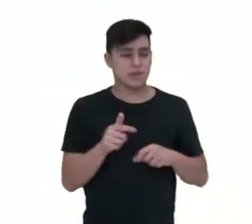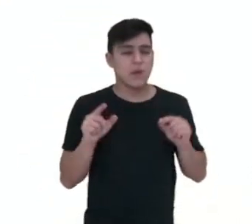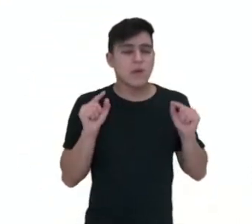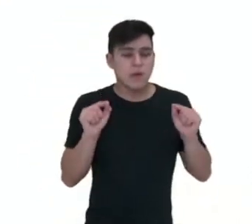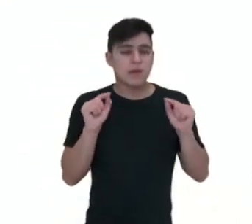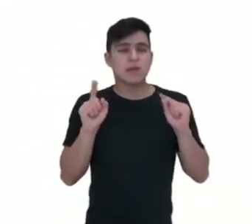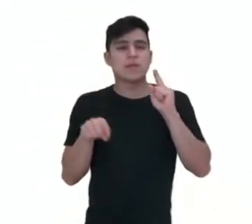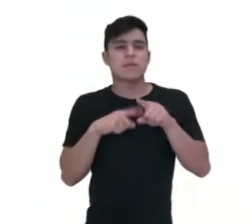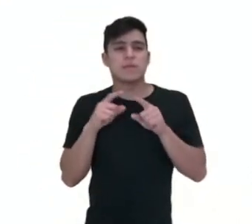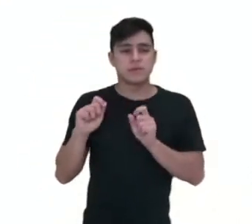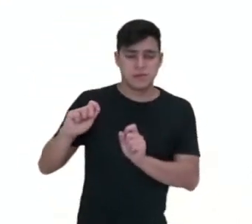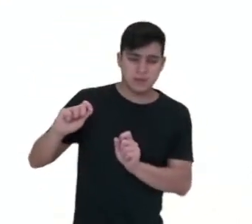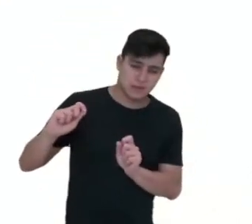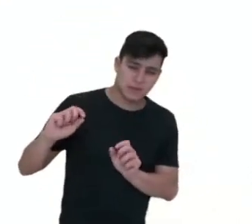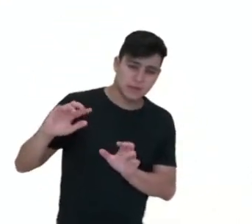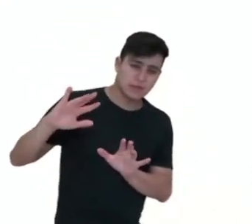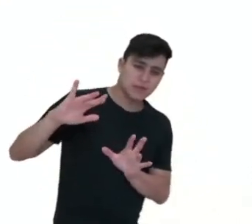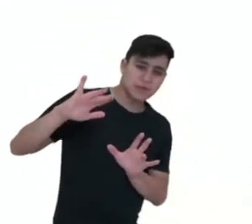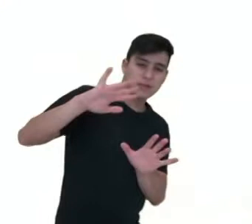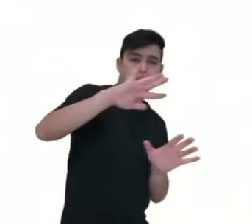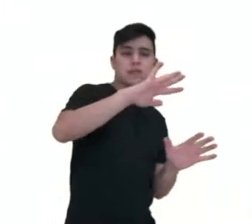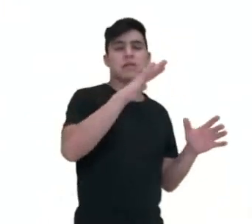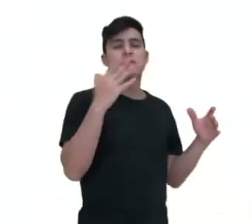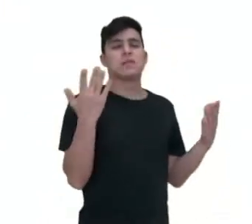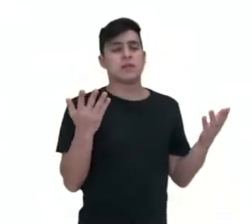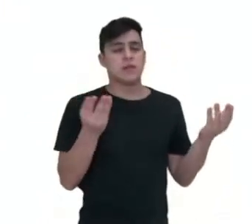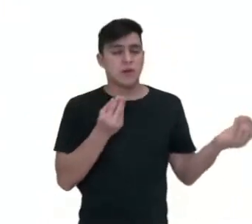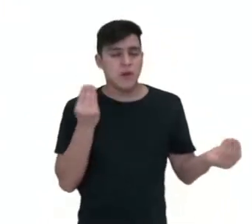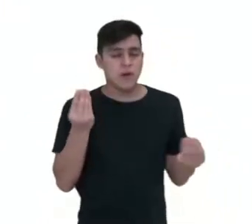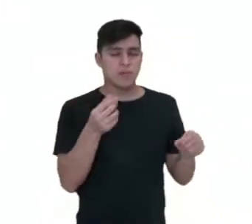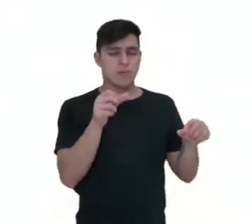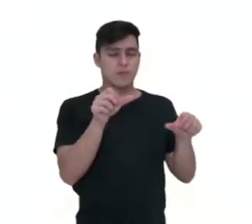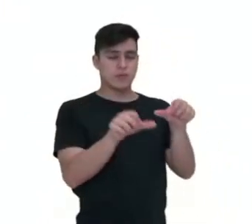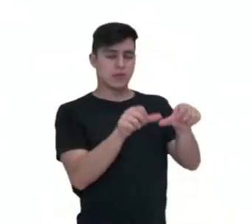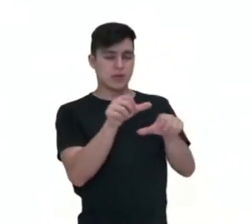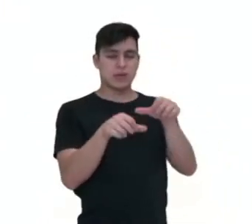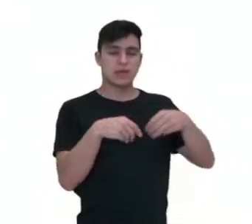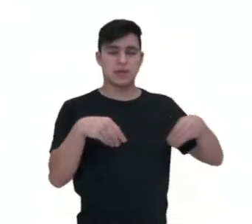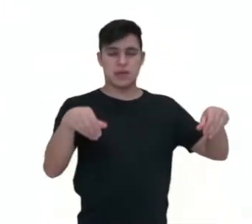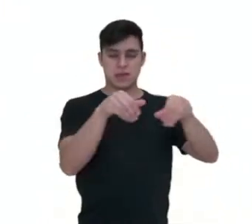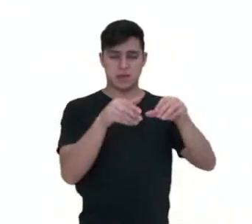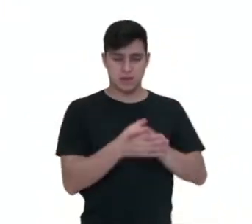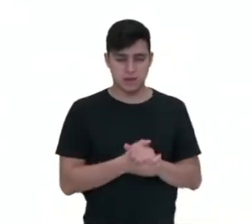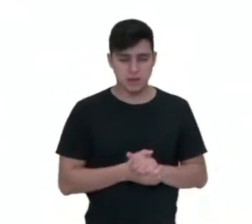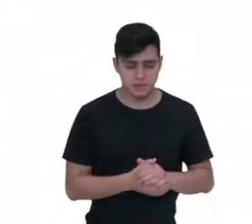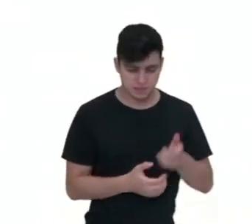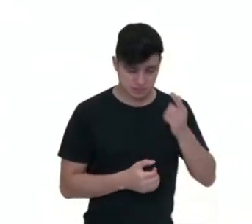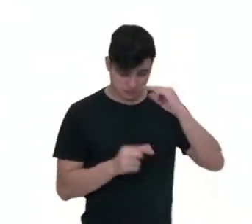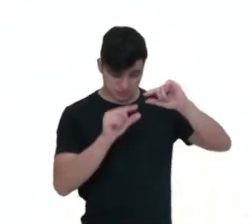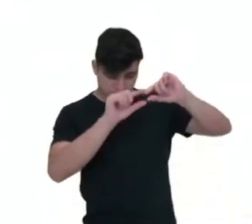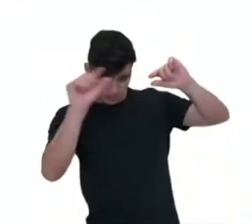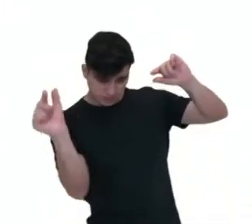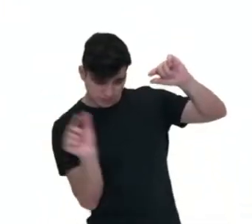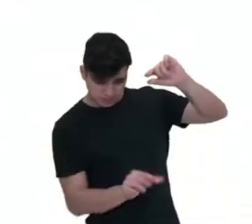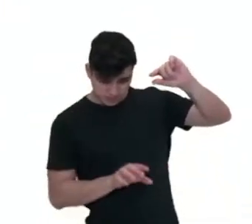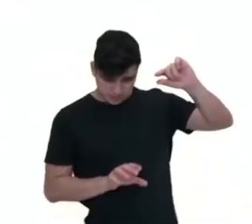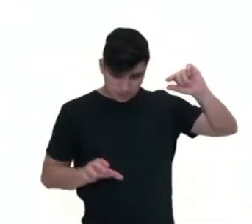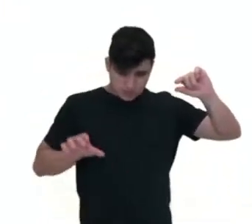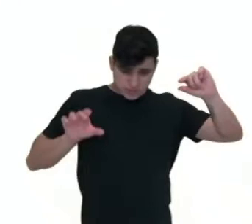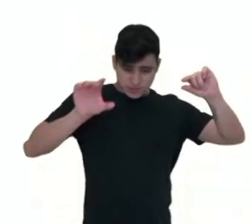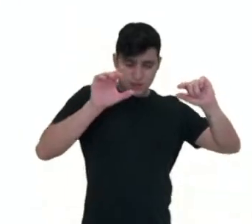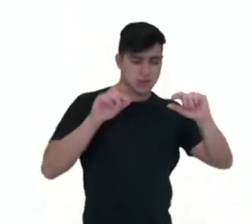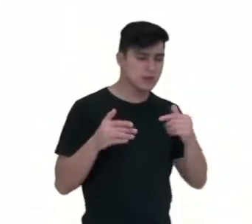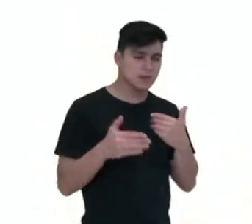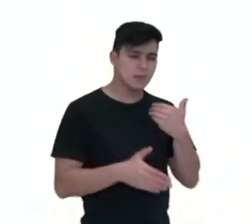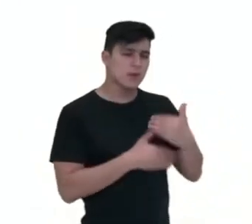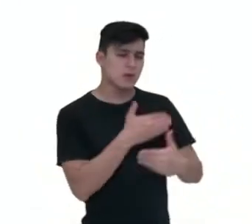As expansões do território brasileiro, então, e as mudanças no seu território. E isso fez tudo com que esse